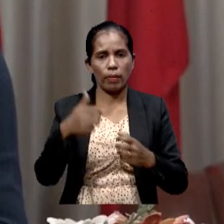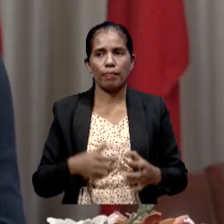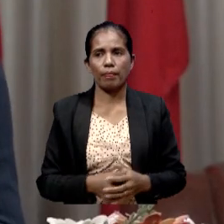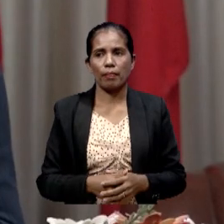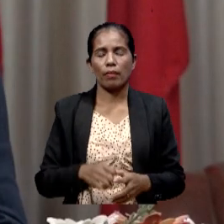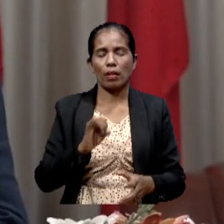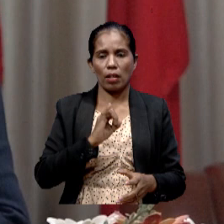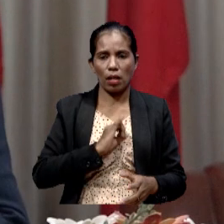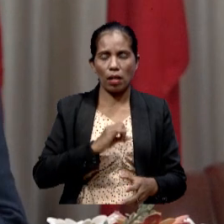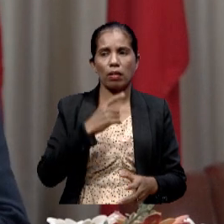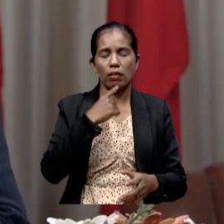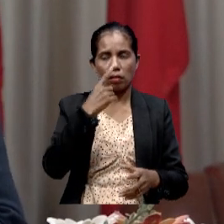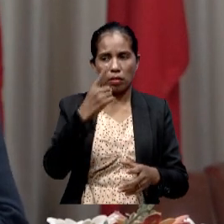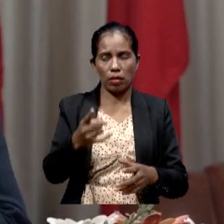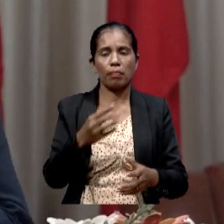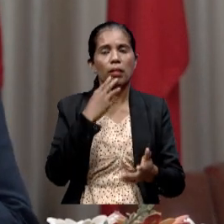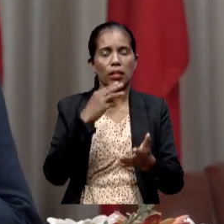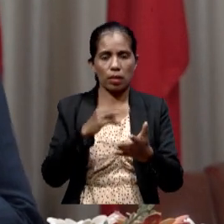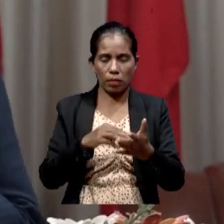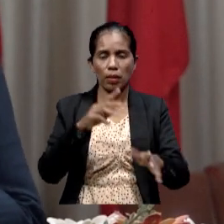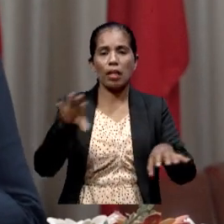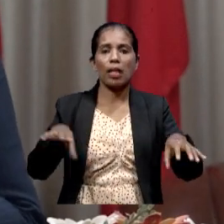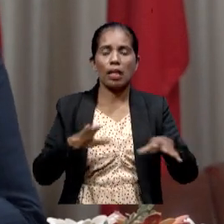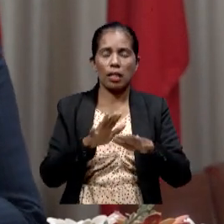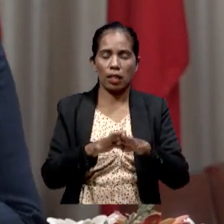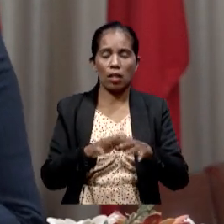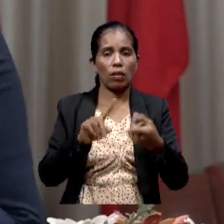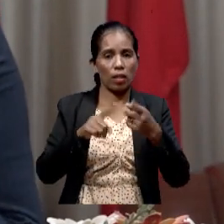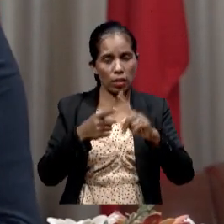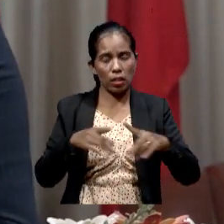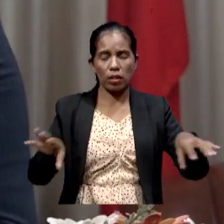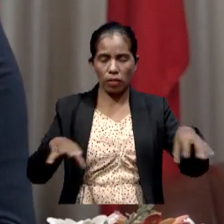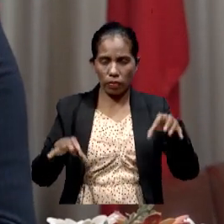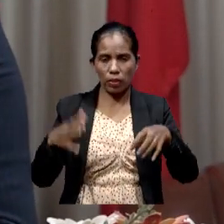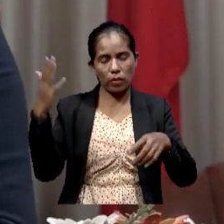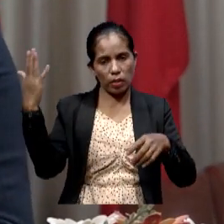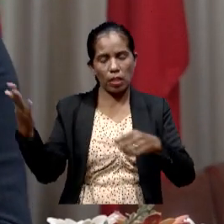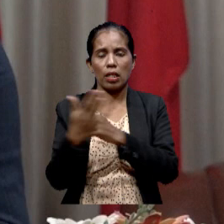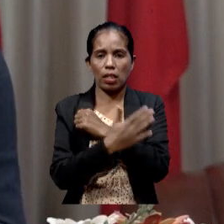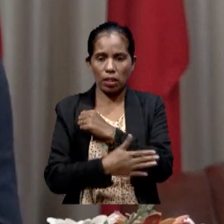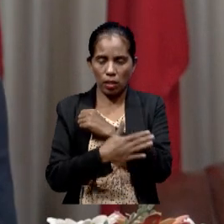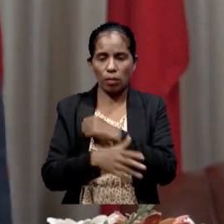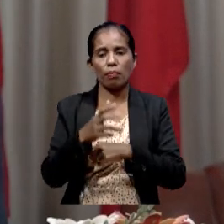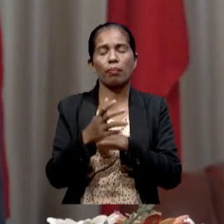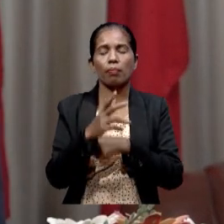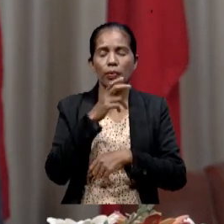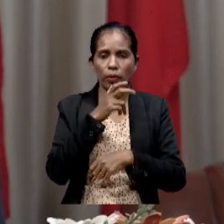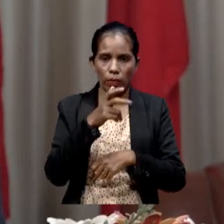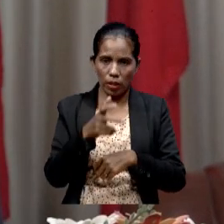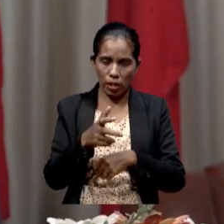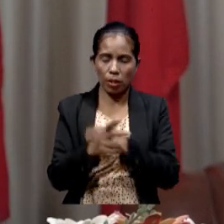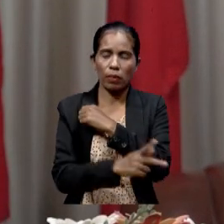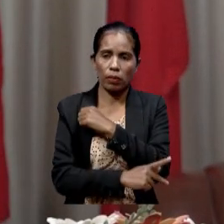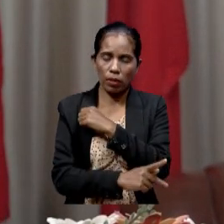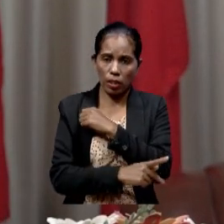ni apelo ba alin sira nebe ma hakara servisi ya Europa e Portugal imi bela ba mai be ba quando